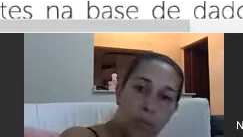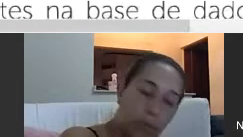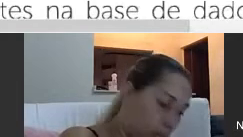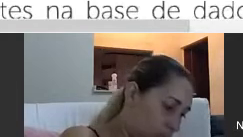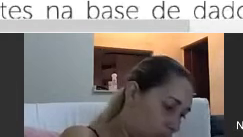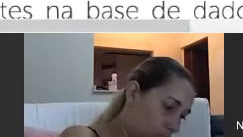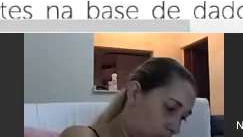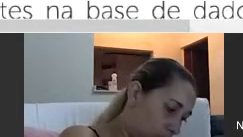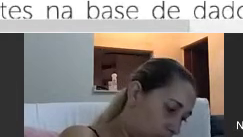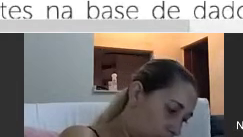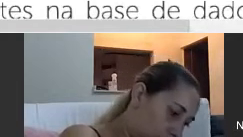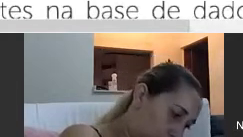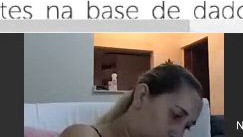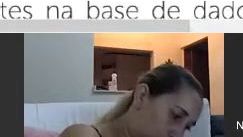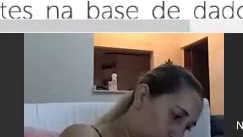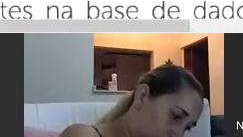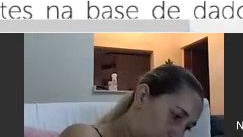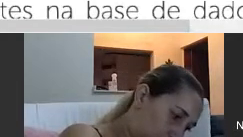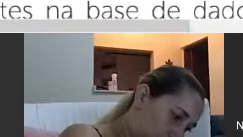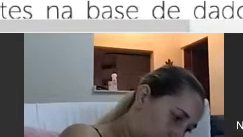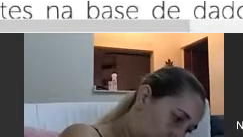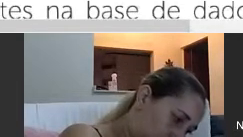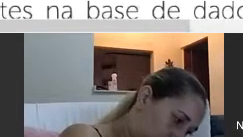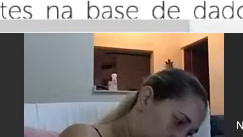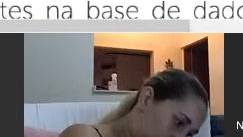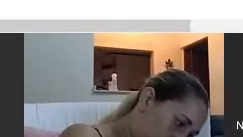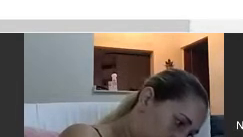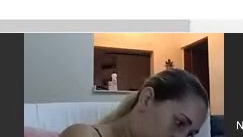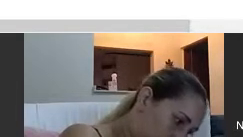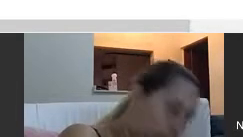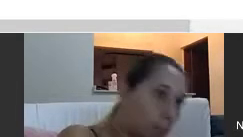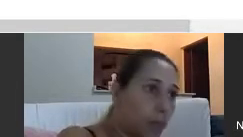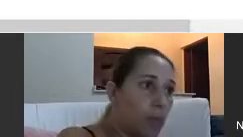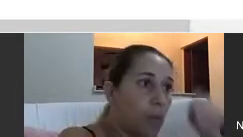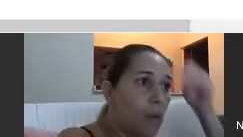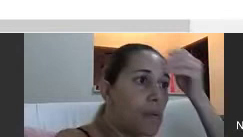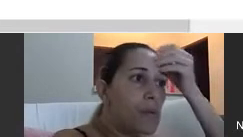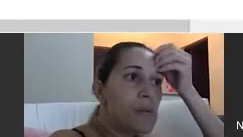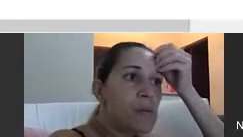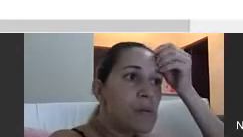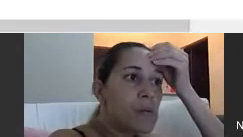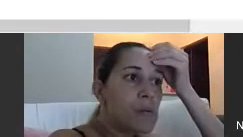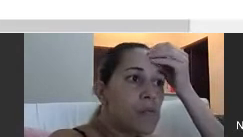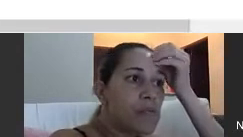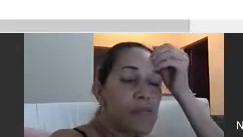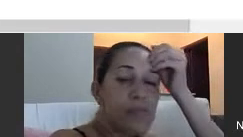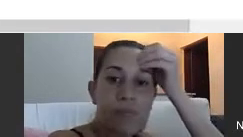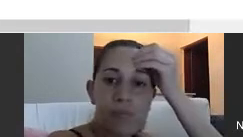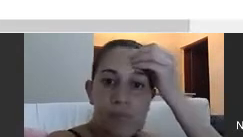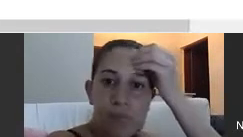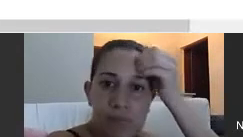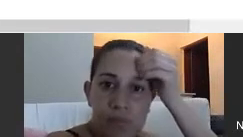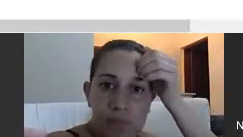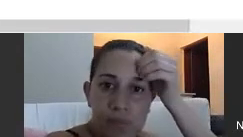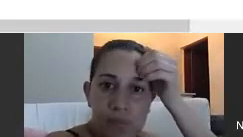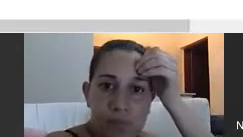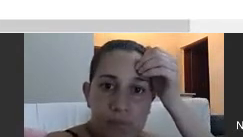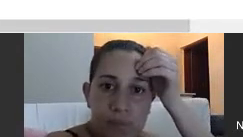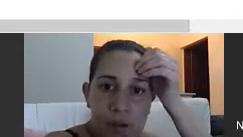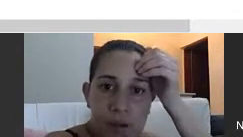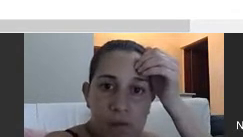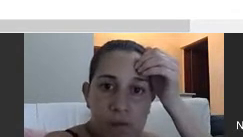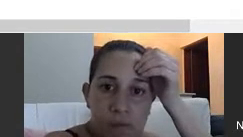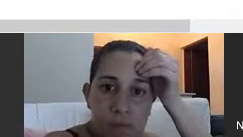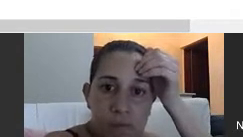uma sequência, que a gente vai ver mais para frente um pouquinho. Aí existe a implantação ou instalação desse banco